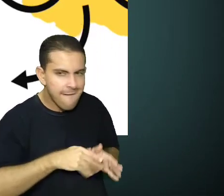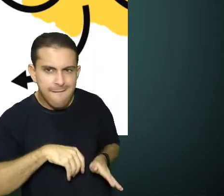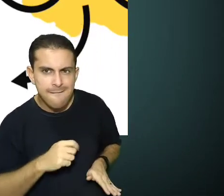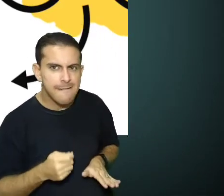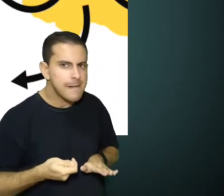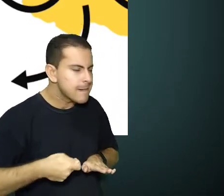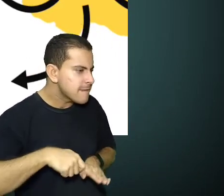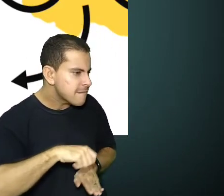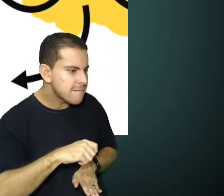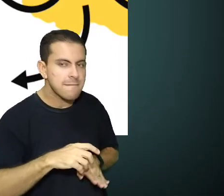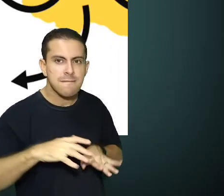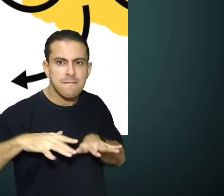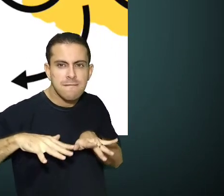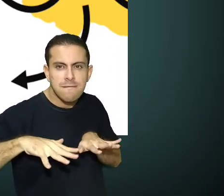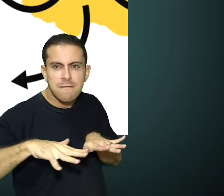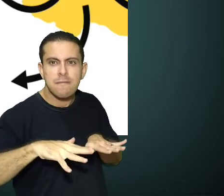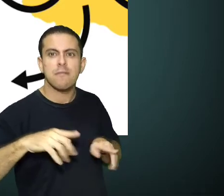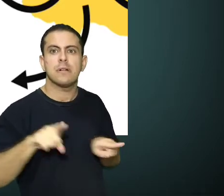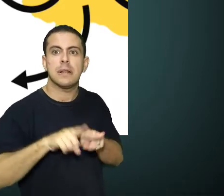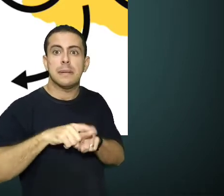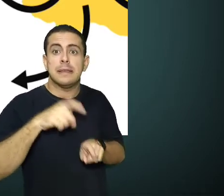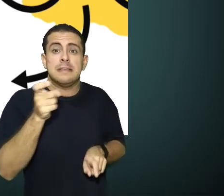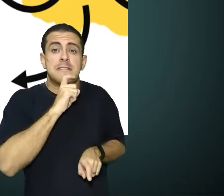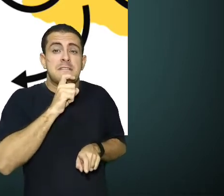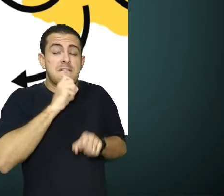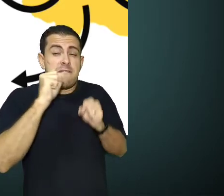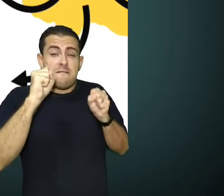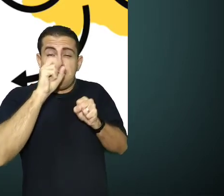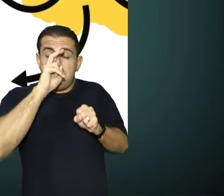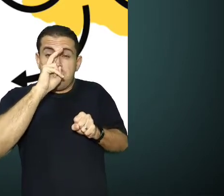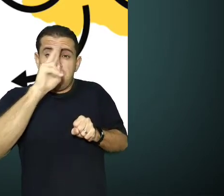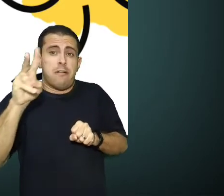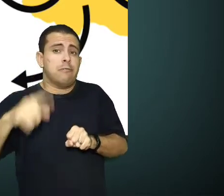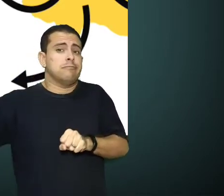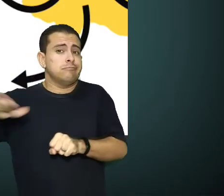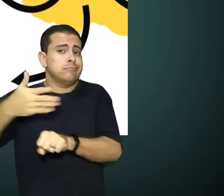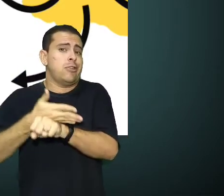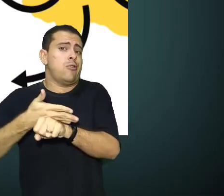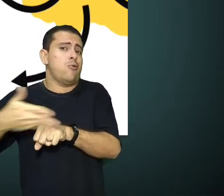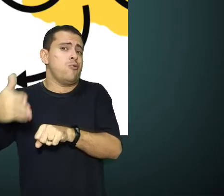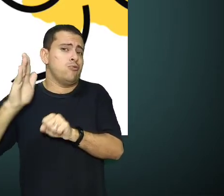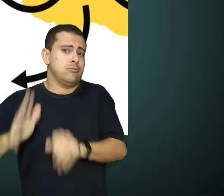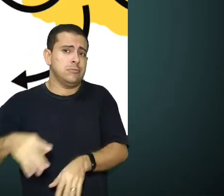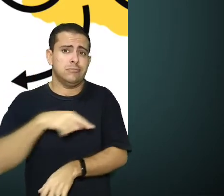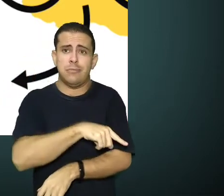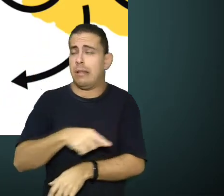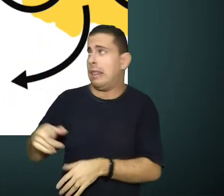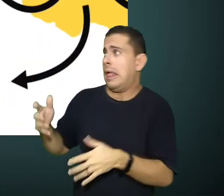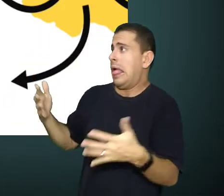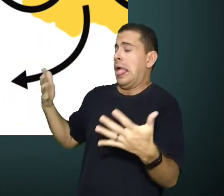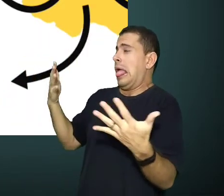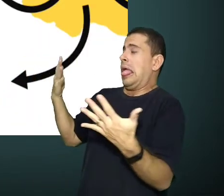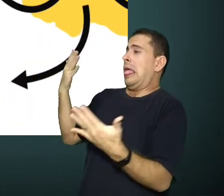arrasada adotada pelos russos, aliada ao rigoroso inverno, levou Napoleão a perdas